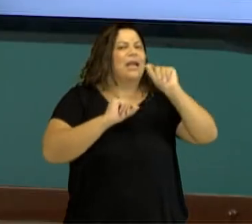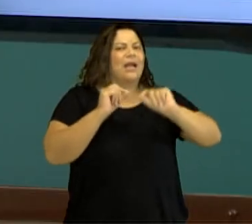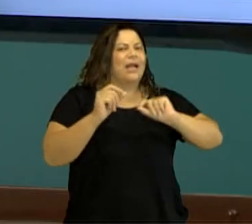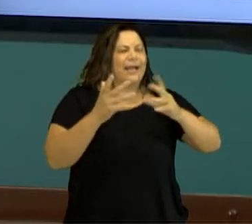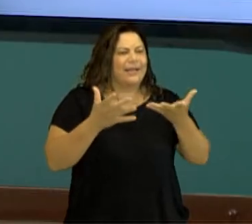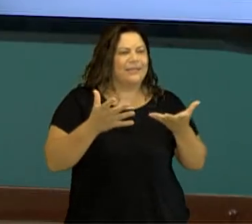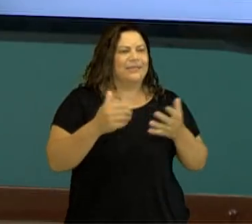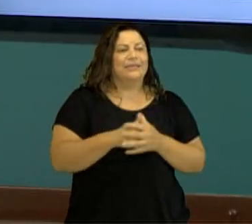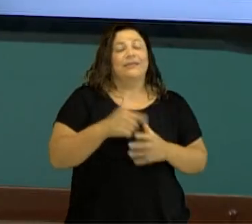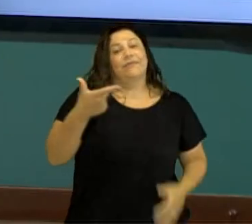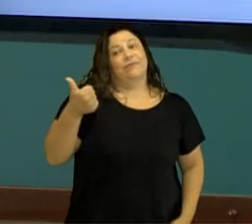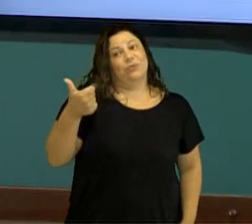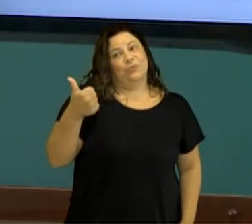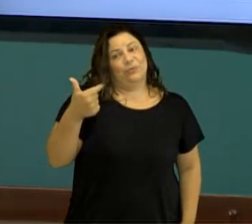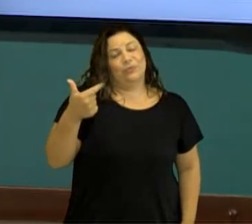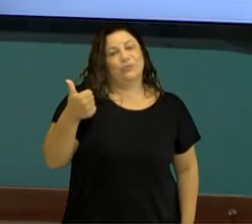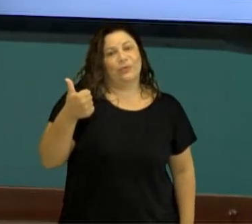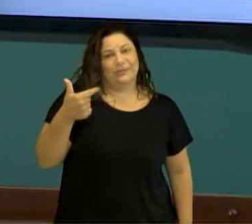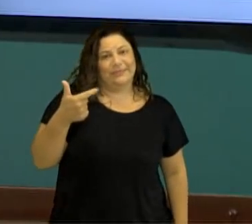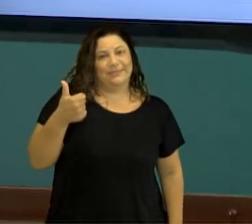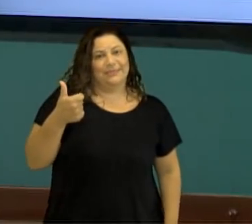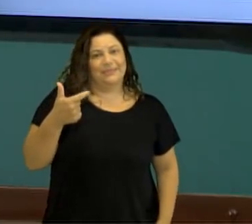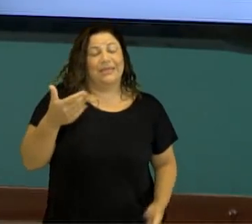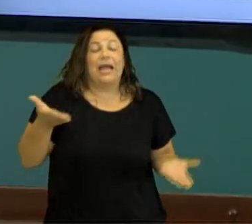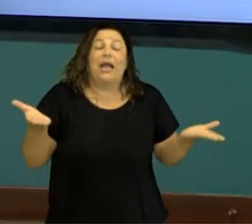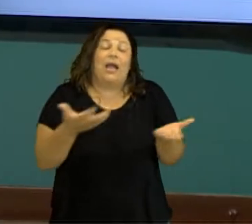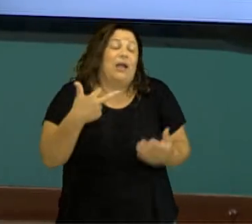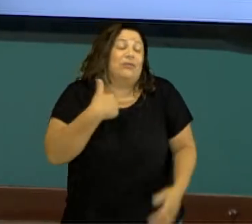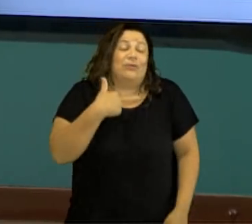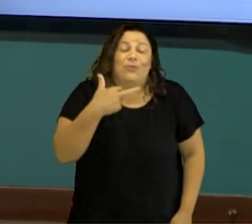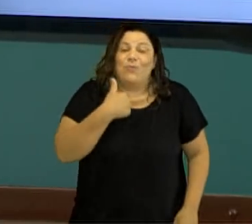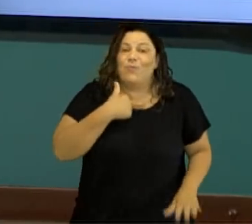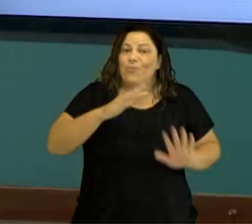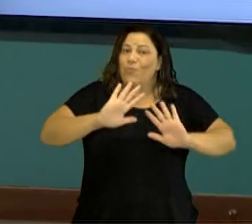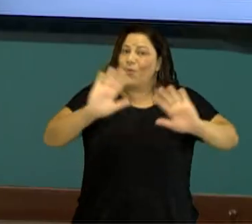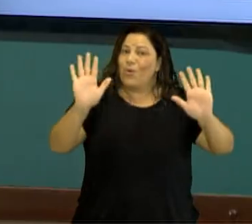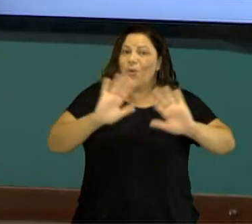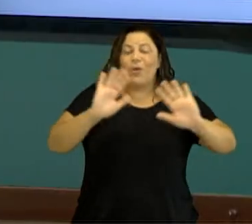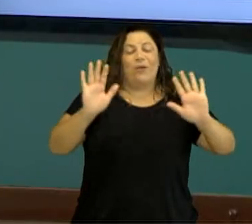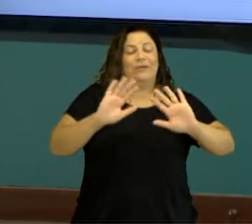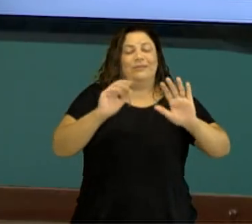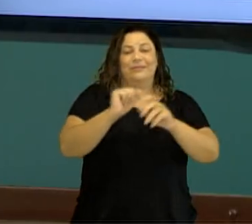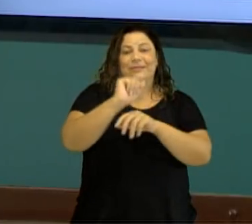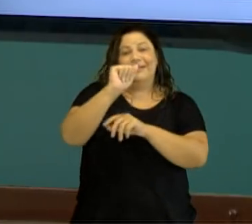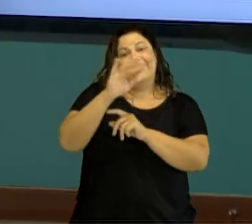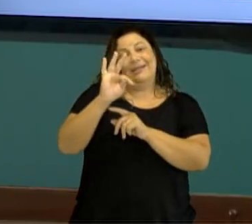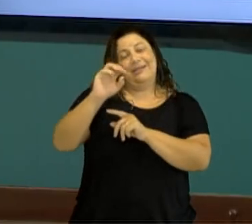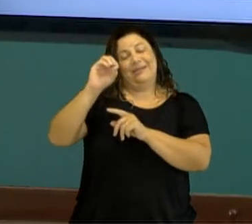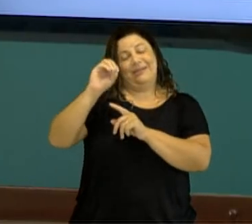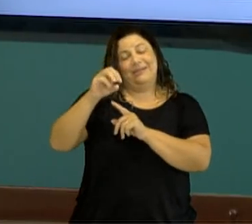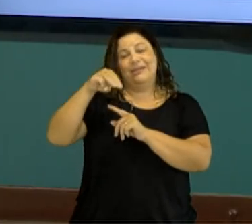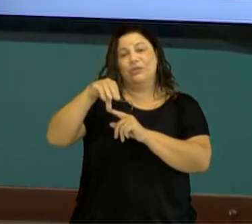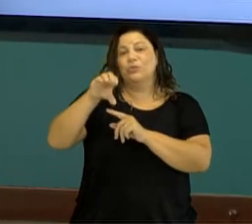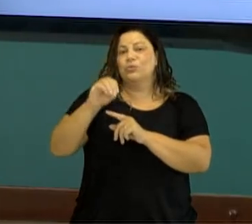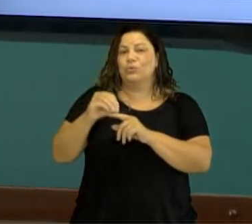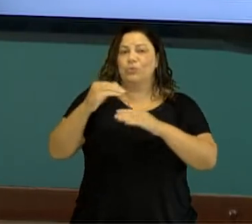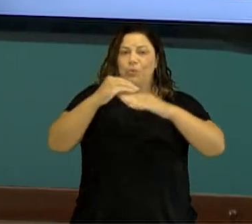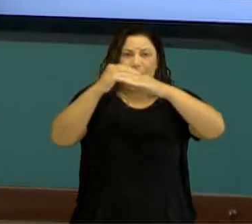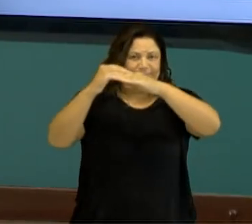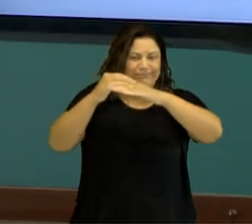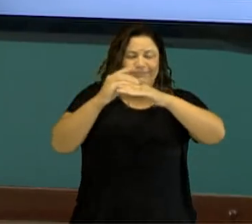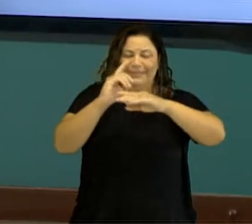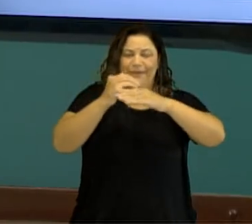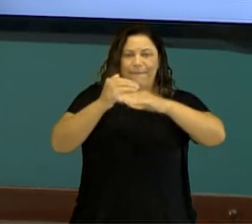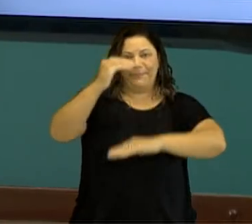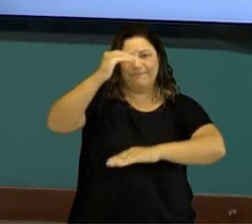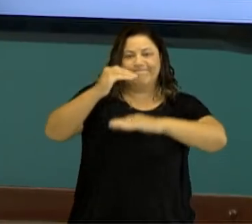ele ficou com 12. Agora ele não pode ser chamado de átomo mais, porque as cargas não estão mais em equilíbrio. Agora